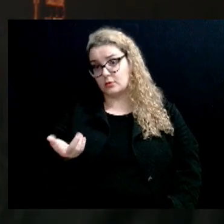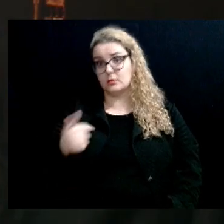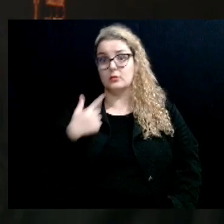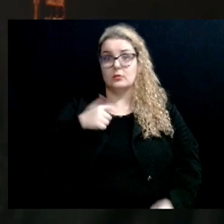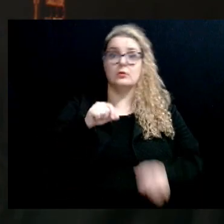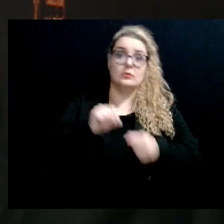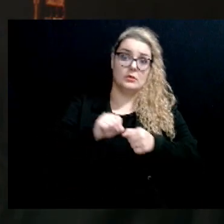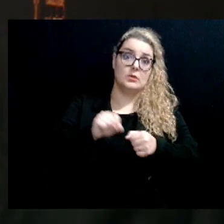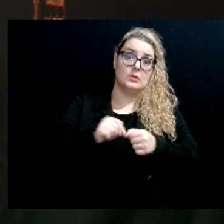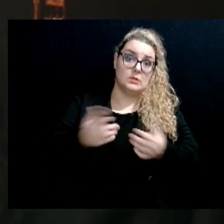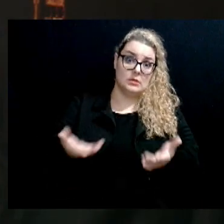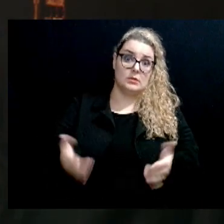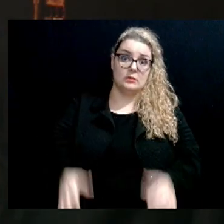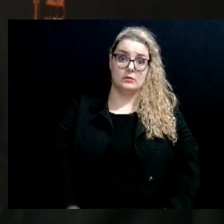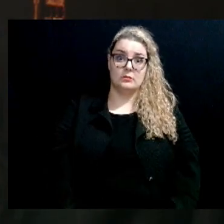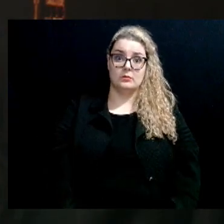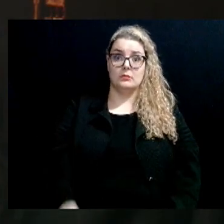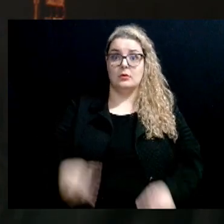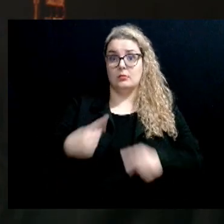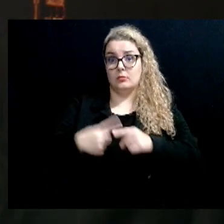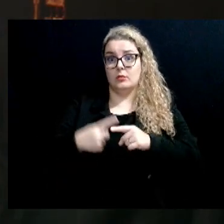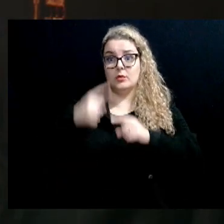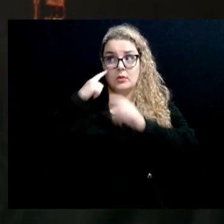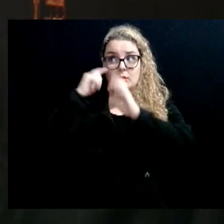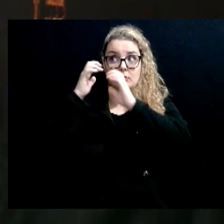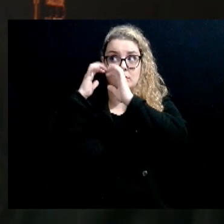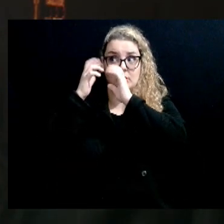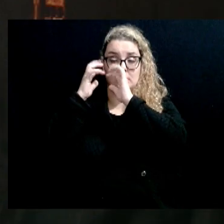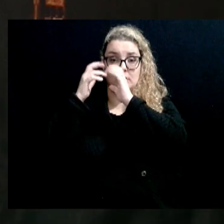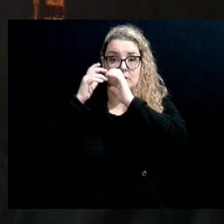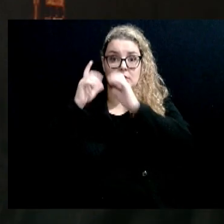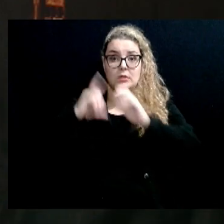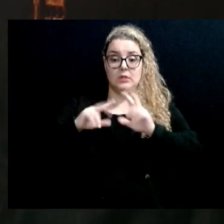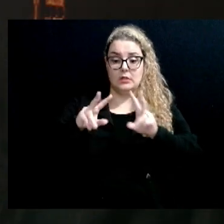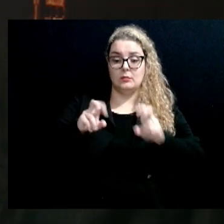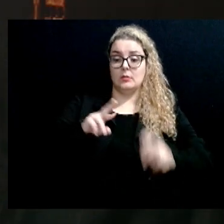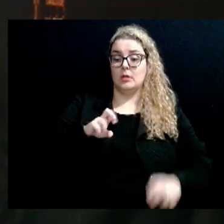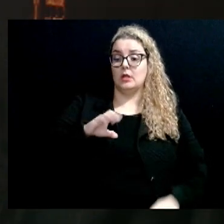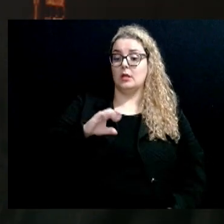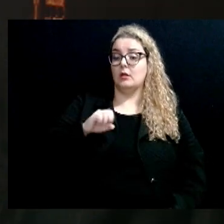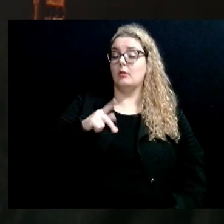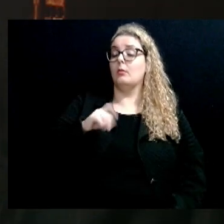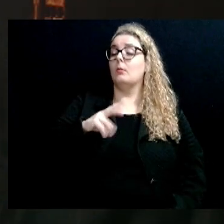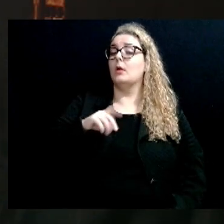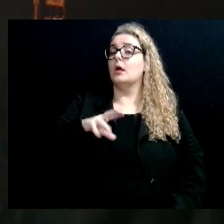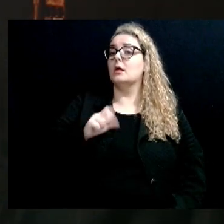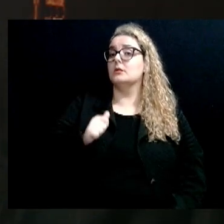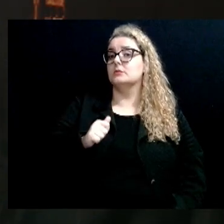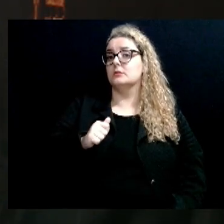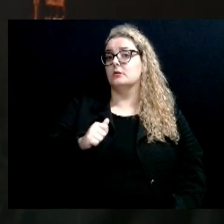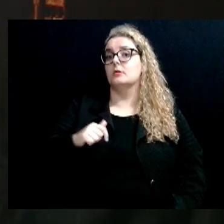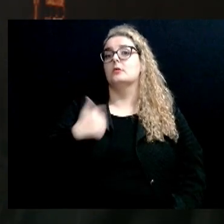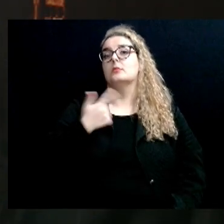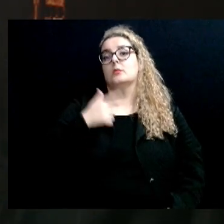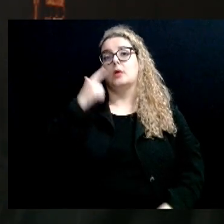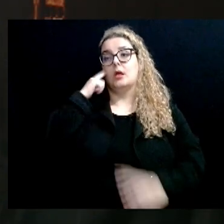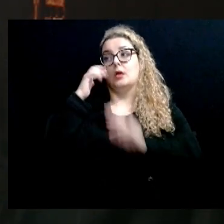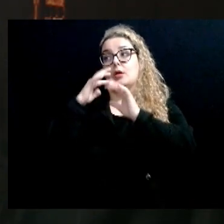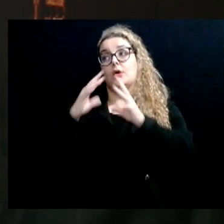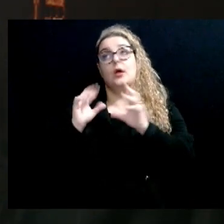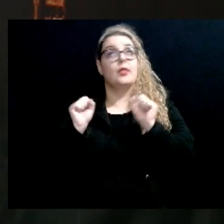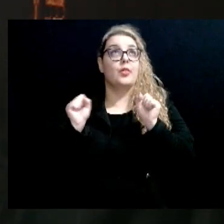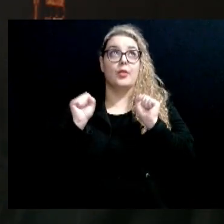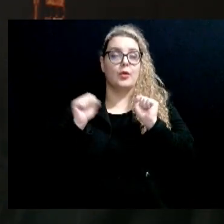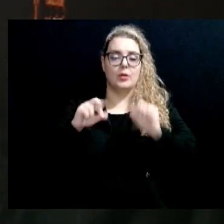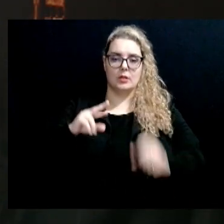a gente entende que o cérebro entende que ele tem uma recompensa, né? Porque o nosso cérebro ele gosta de recompensas, né? E